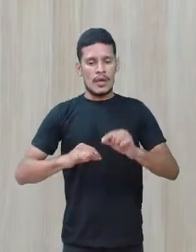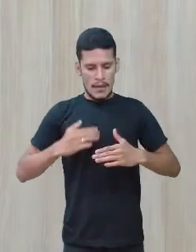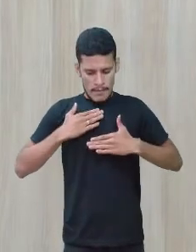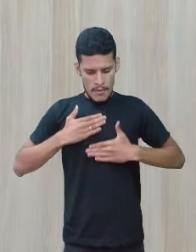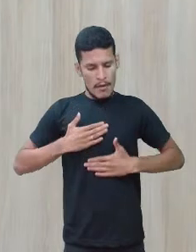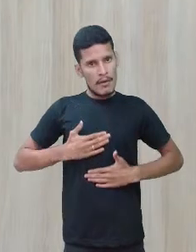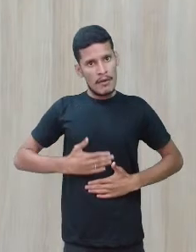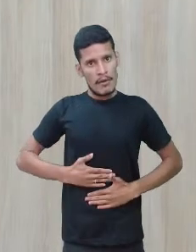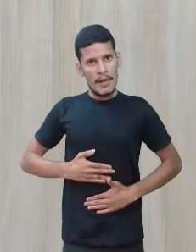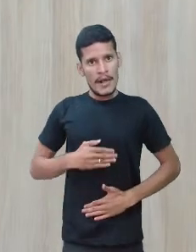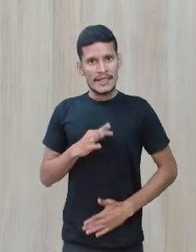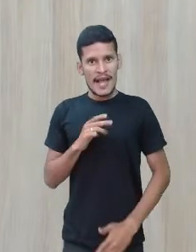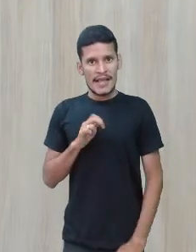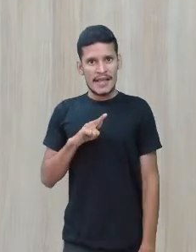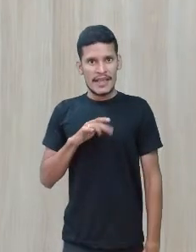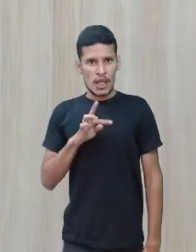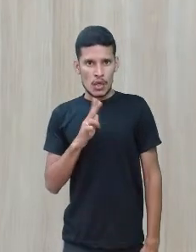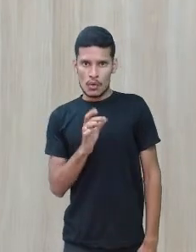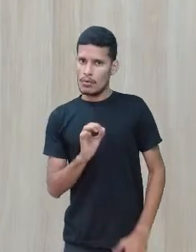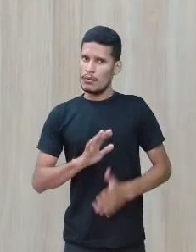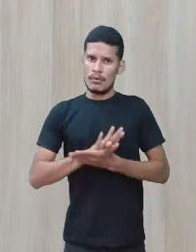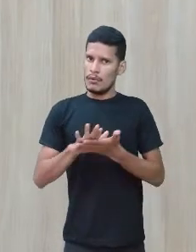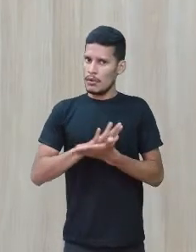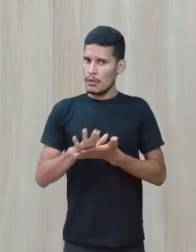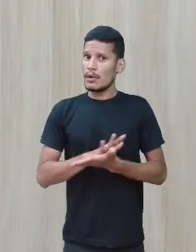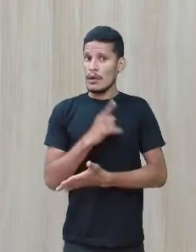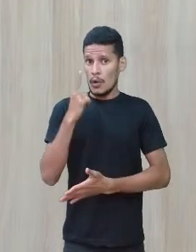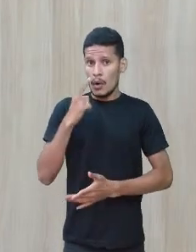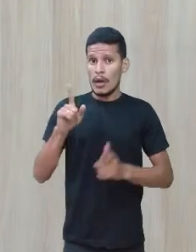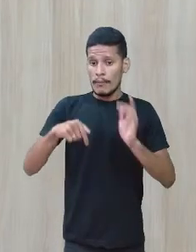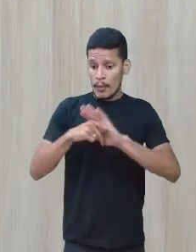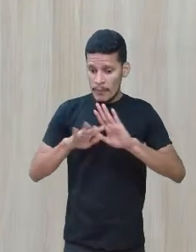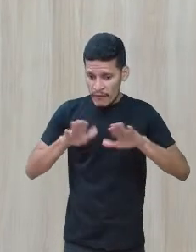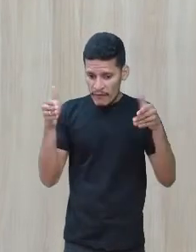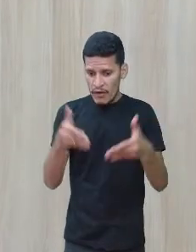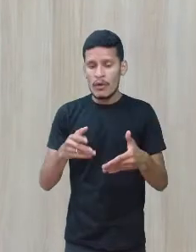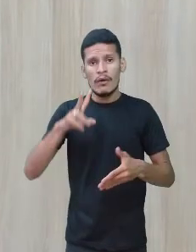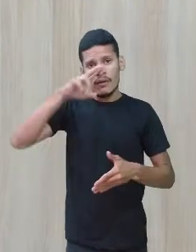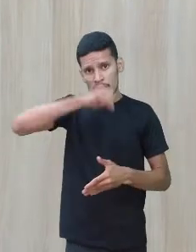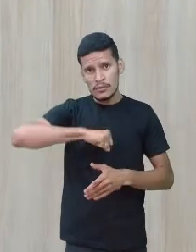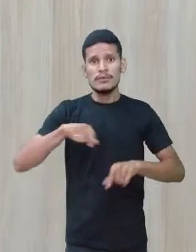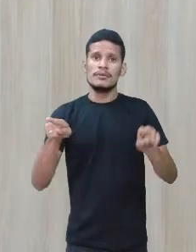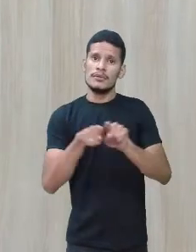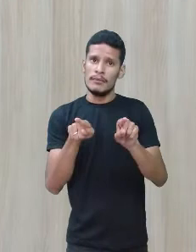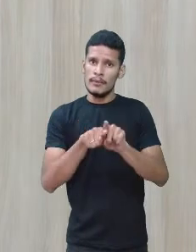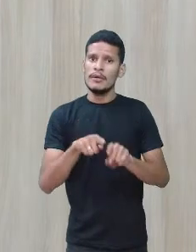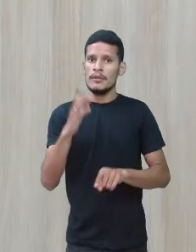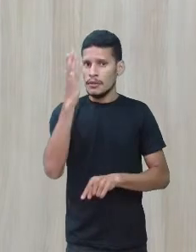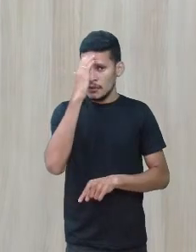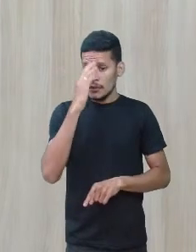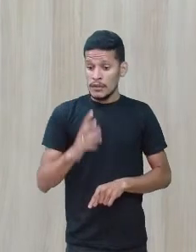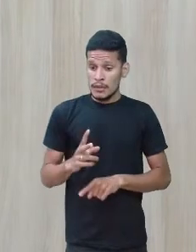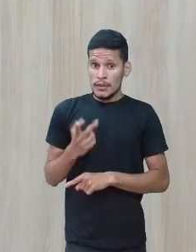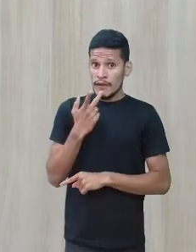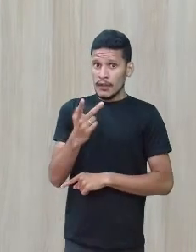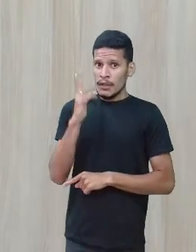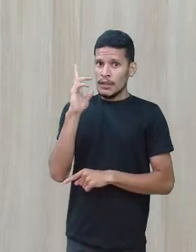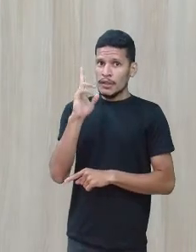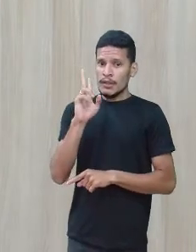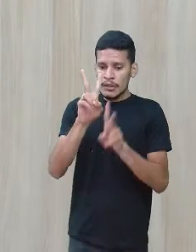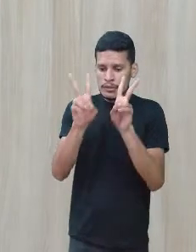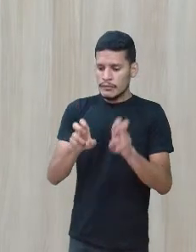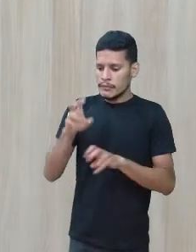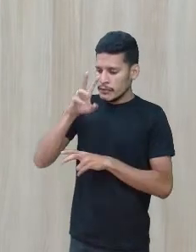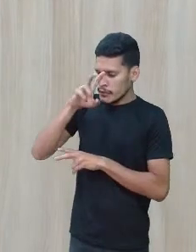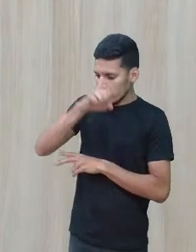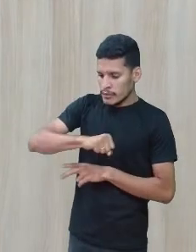não. Ele está ligado também à questão do fortalecimento. Então, quando a gente fala aí de fortalecer, a gente está querendo